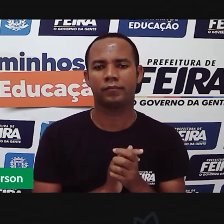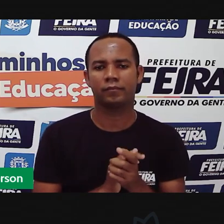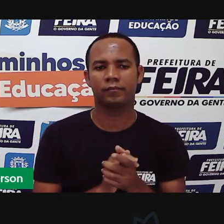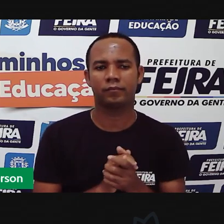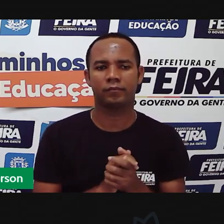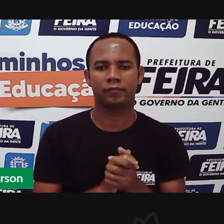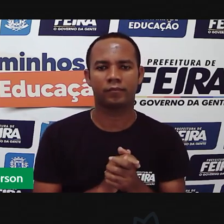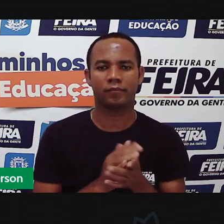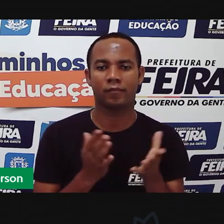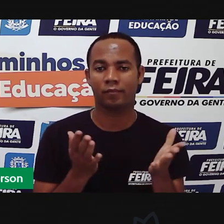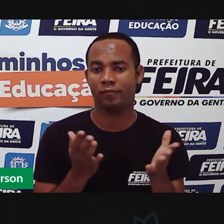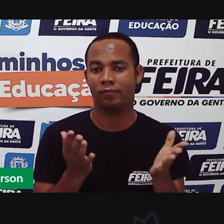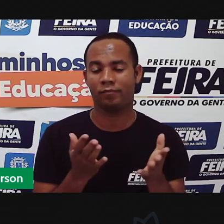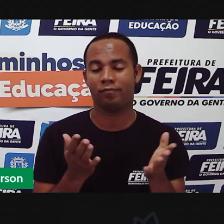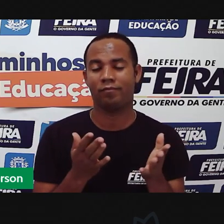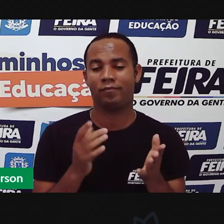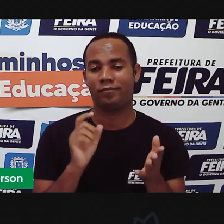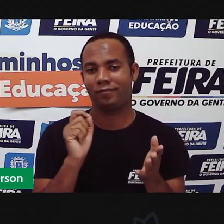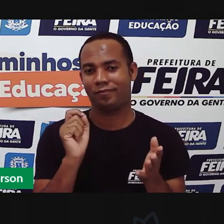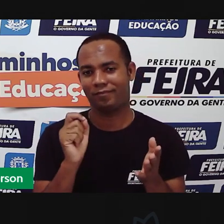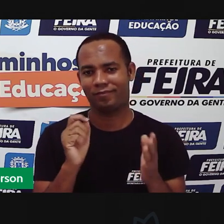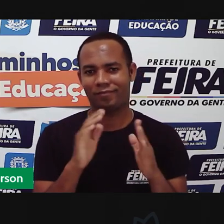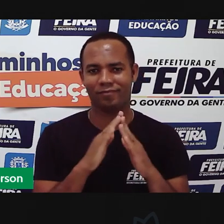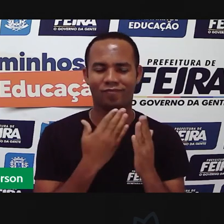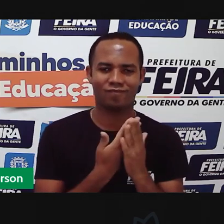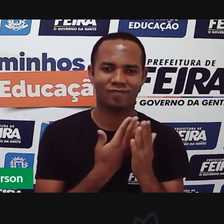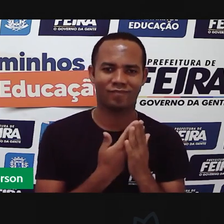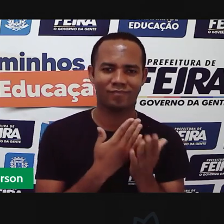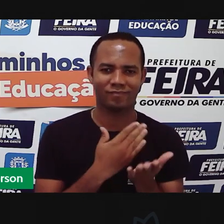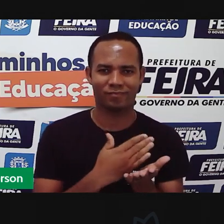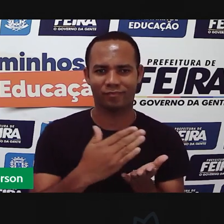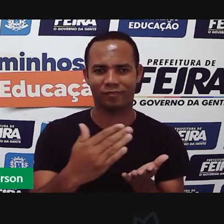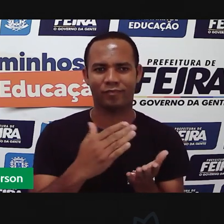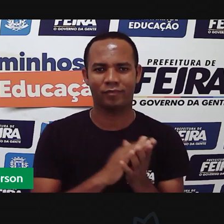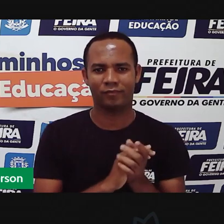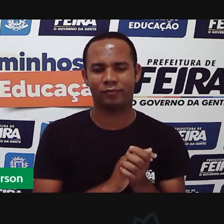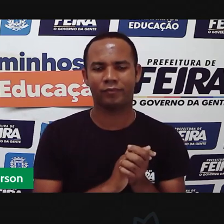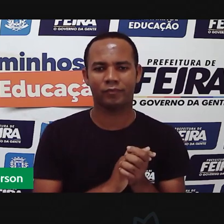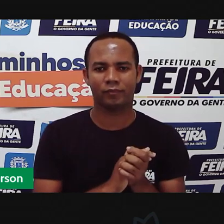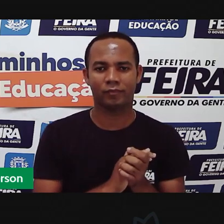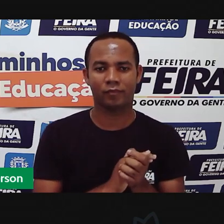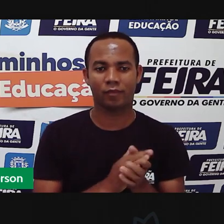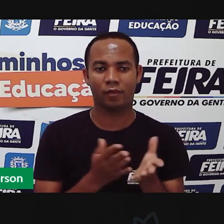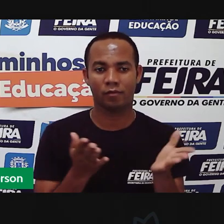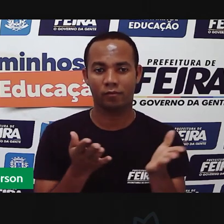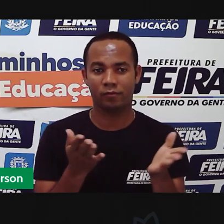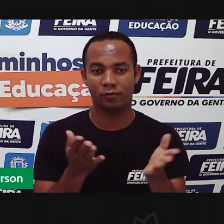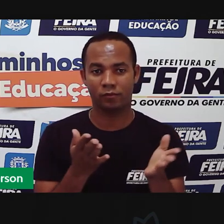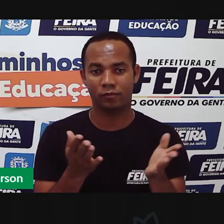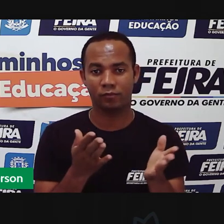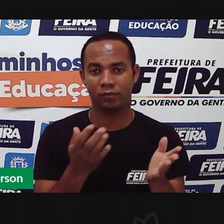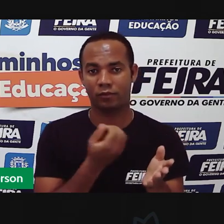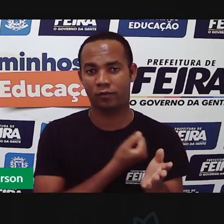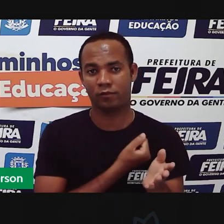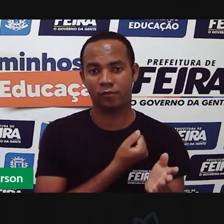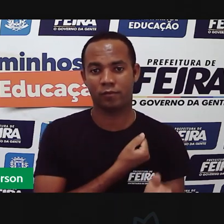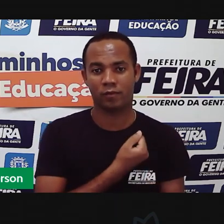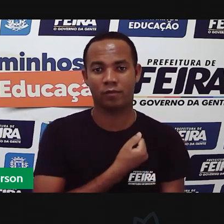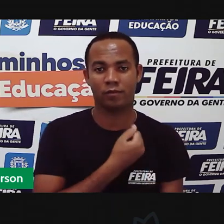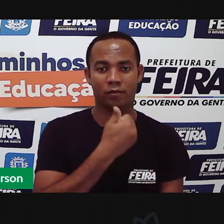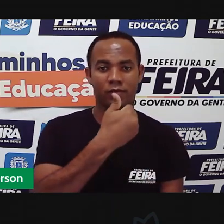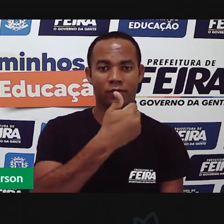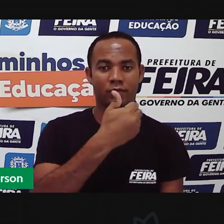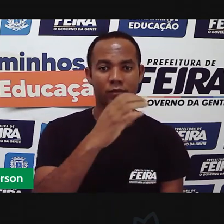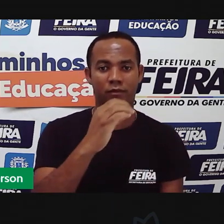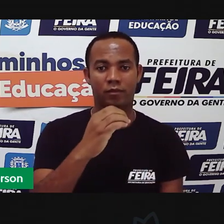uma garrafinha aí do ladinho e vamos lá. A nossa aula de hoje,